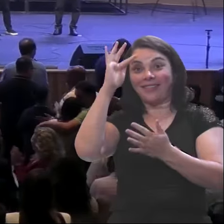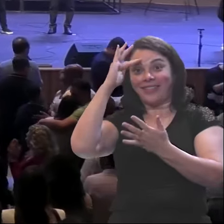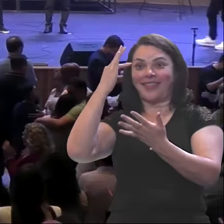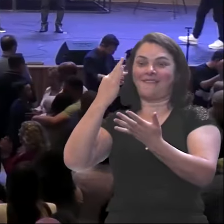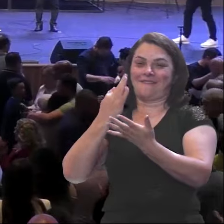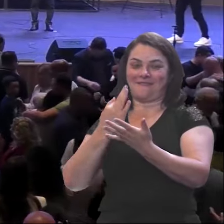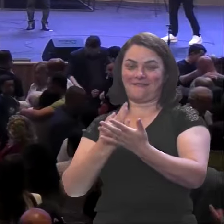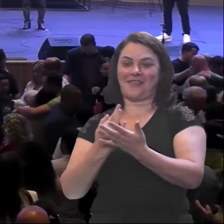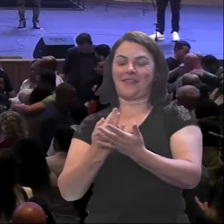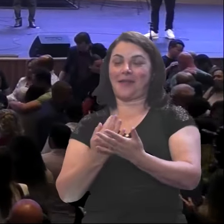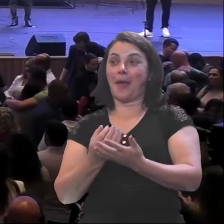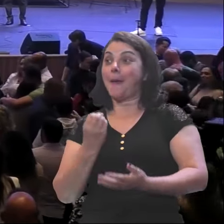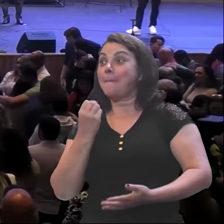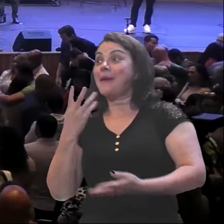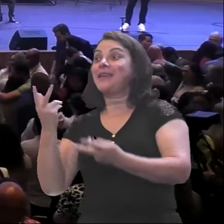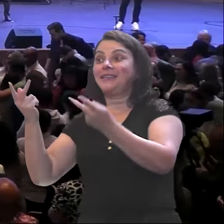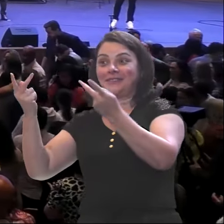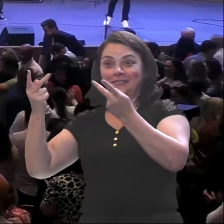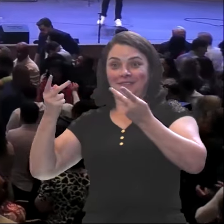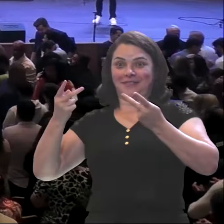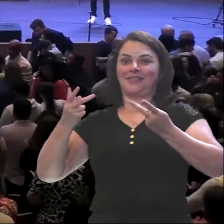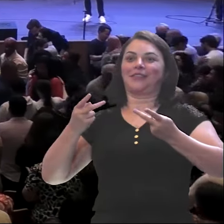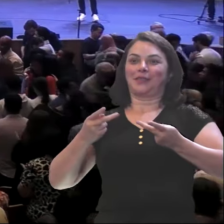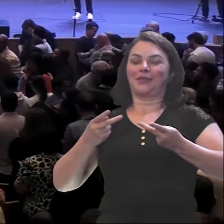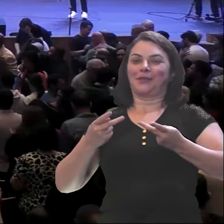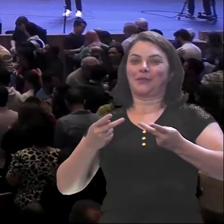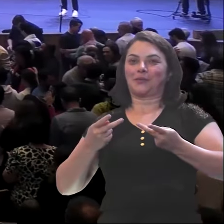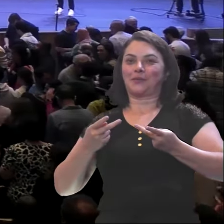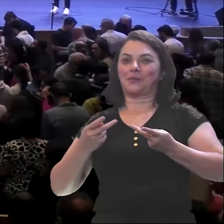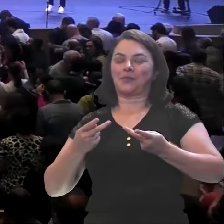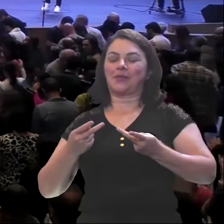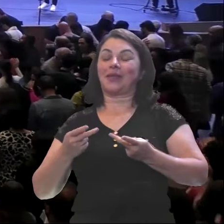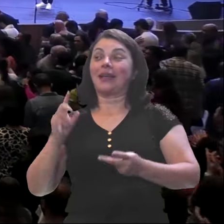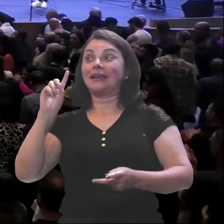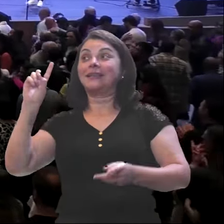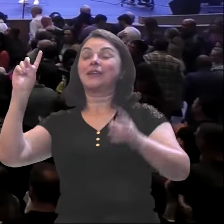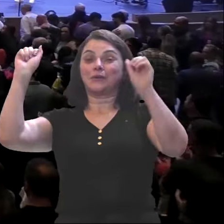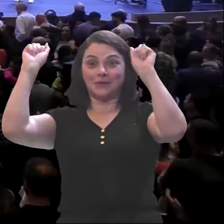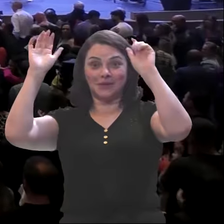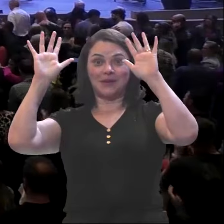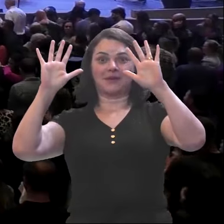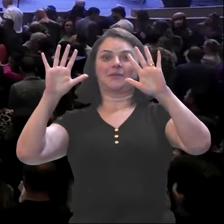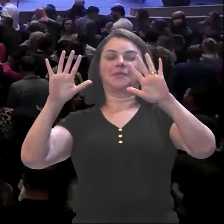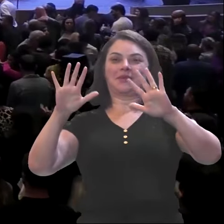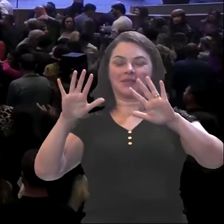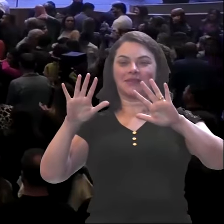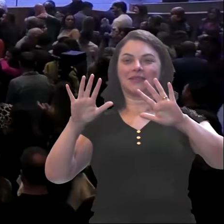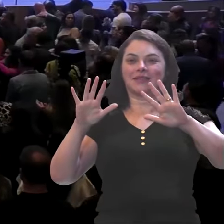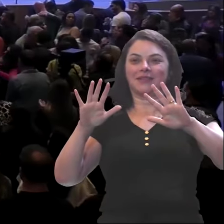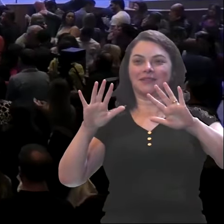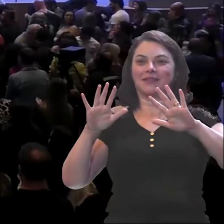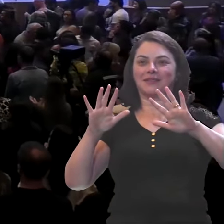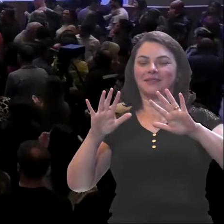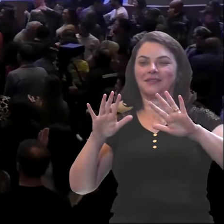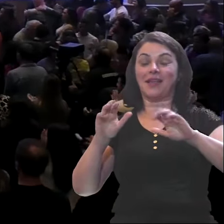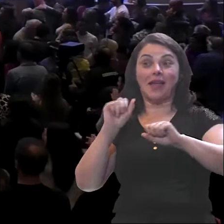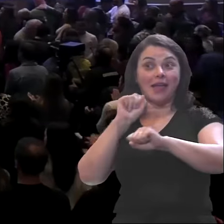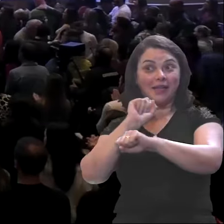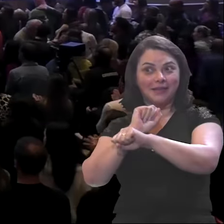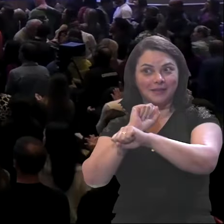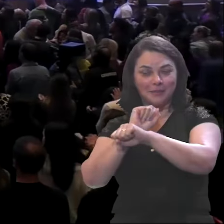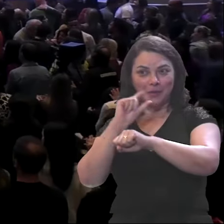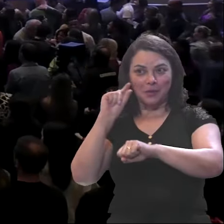Sejam bem-vindos. Que Deus abençoe muito vocês. Olha, não saiam, esperem um pouquinho, olhem